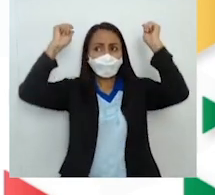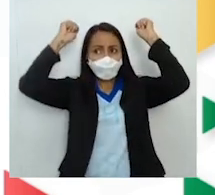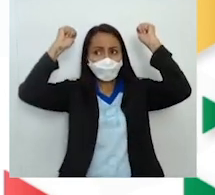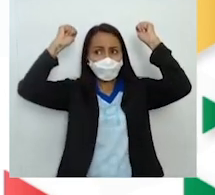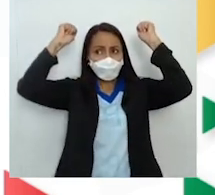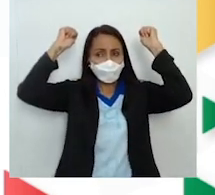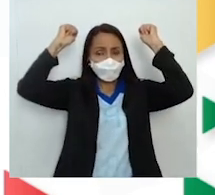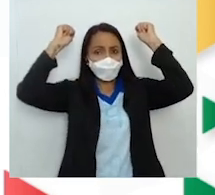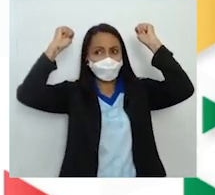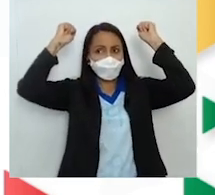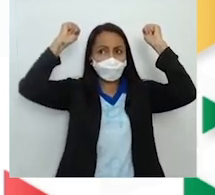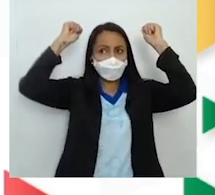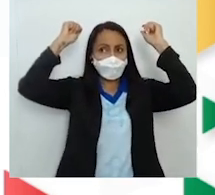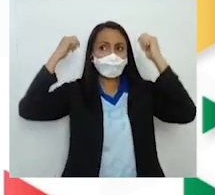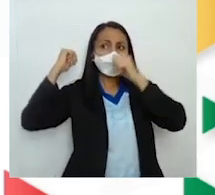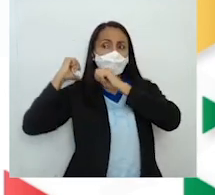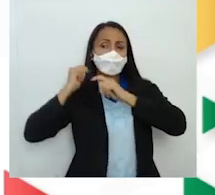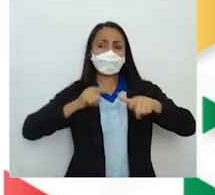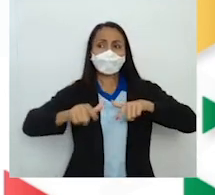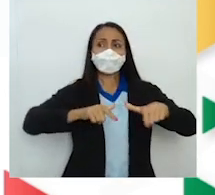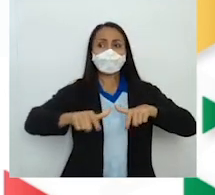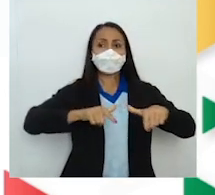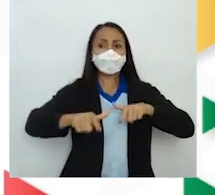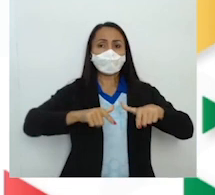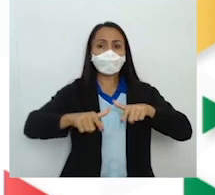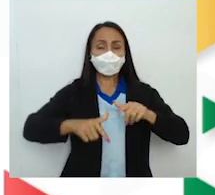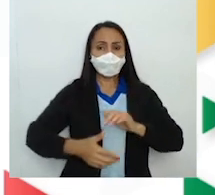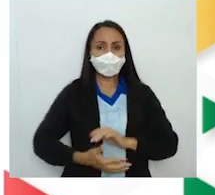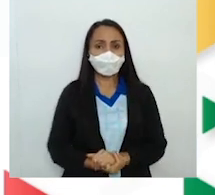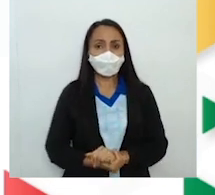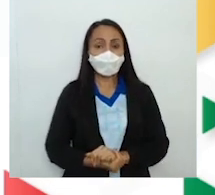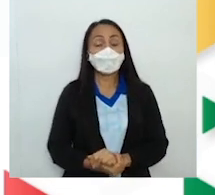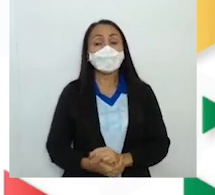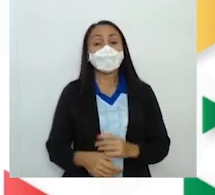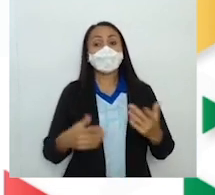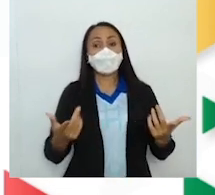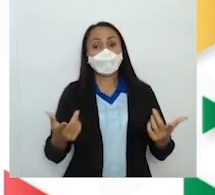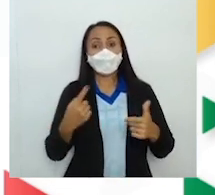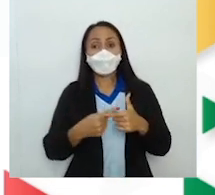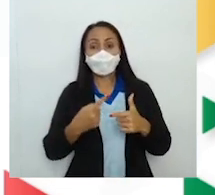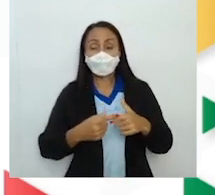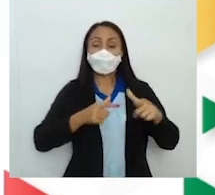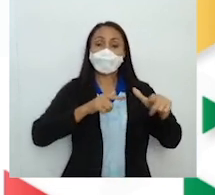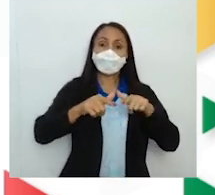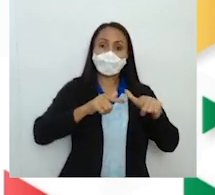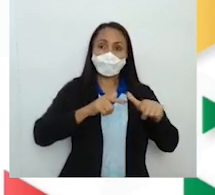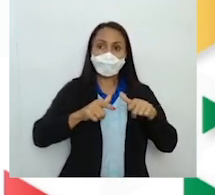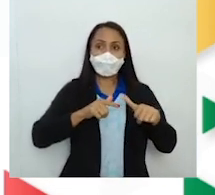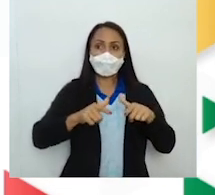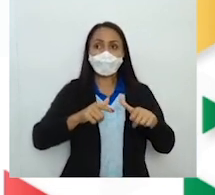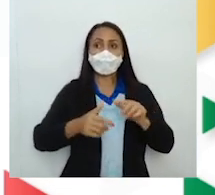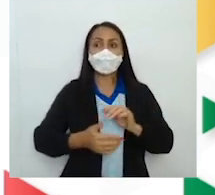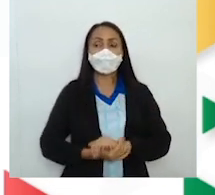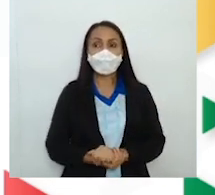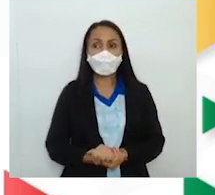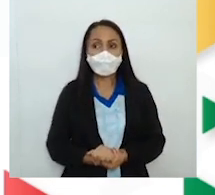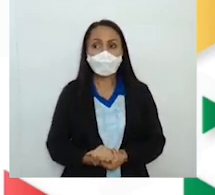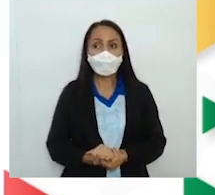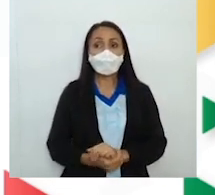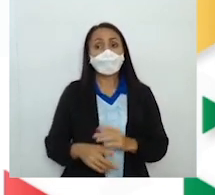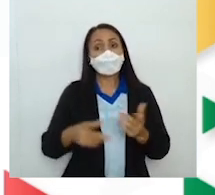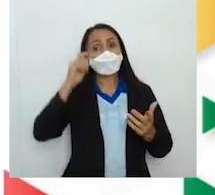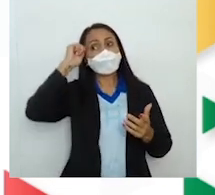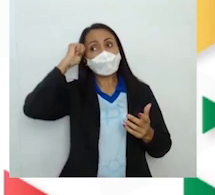dentro no comércio e tal, porque a mão de obra, a grande mão de obra era a mão de obra